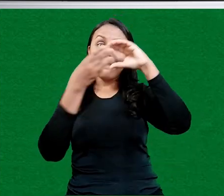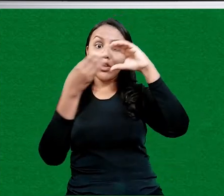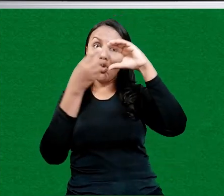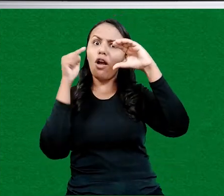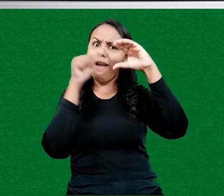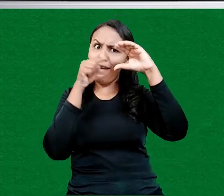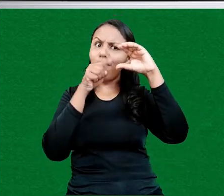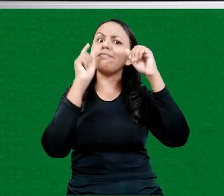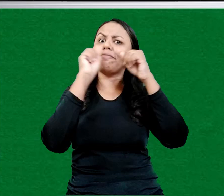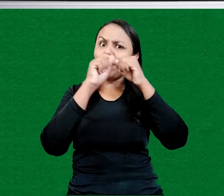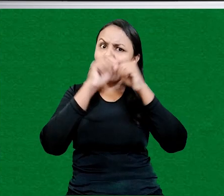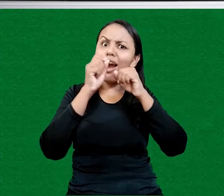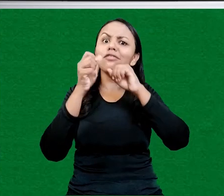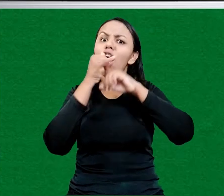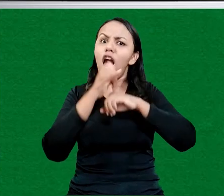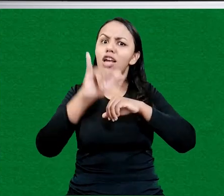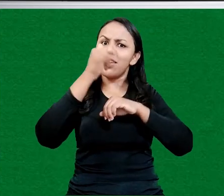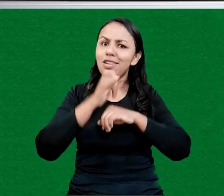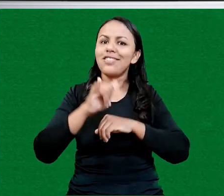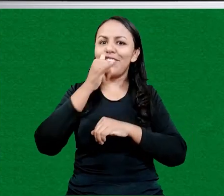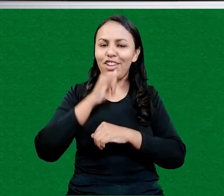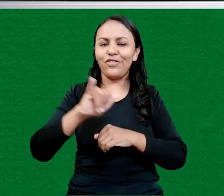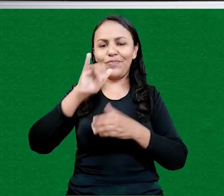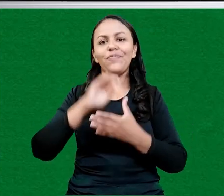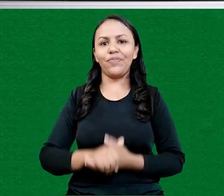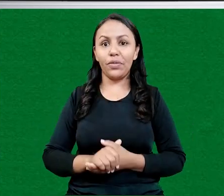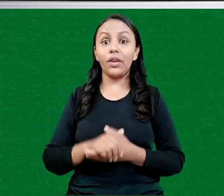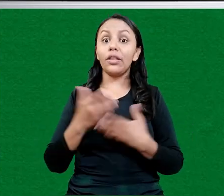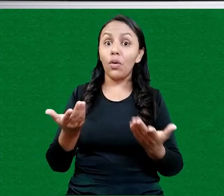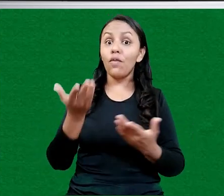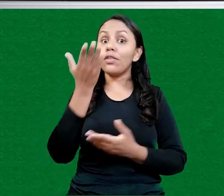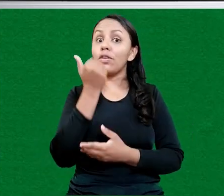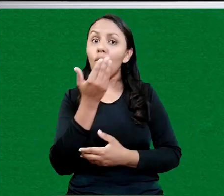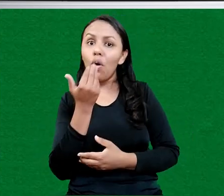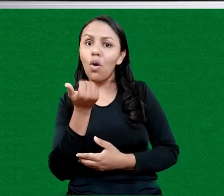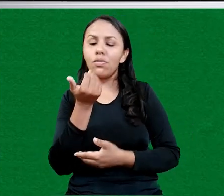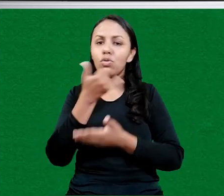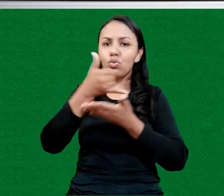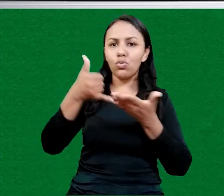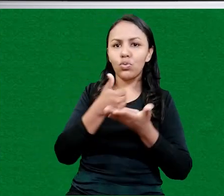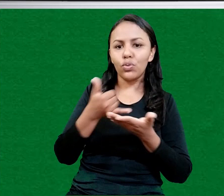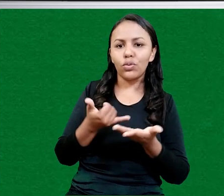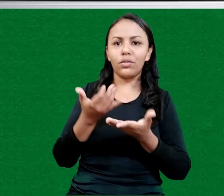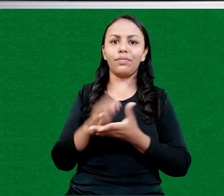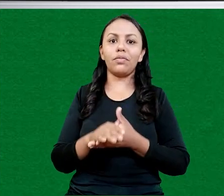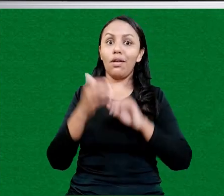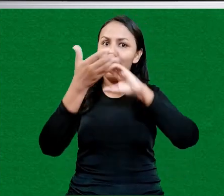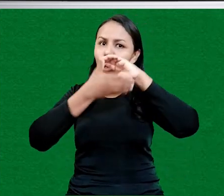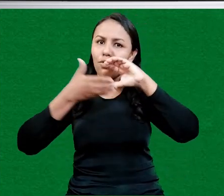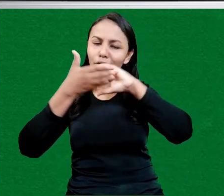nossa usina de produção de energia. Quando nós consumimos gordura, quando nós